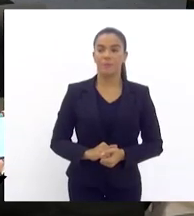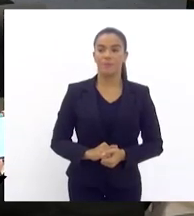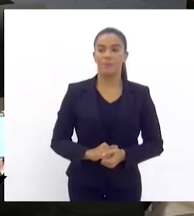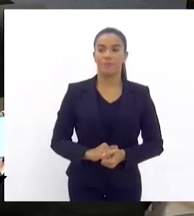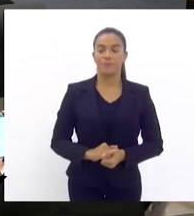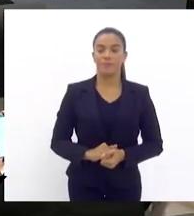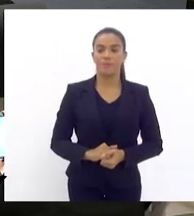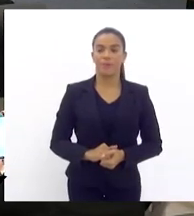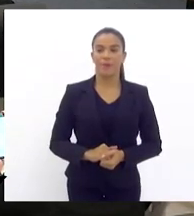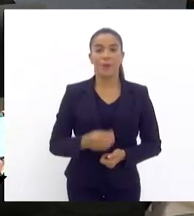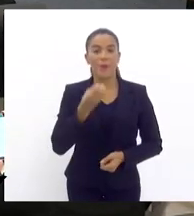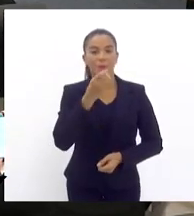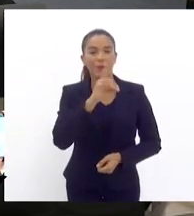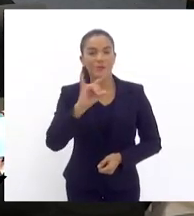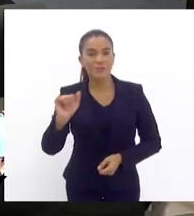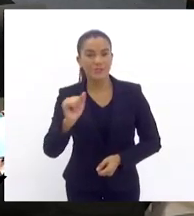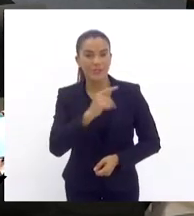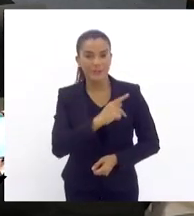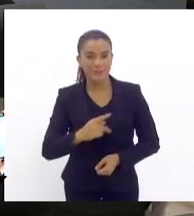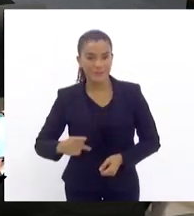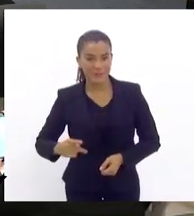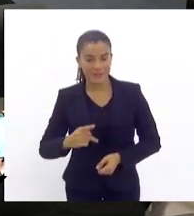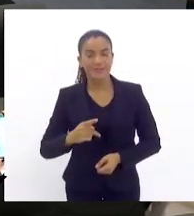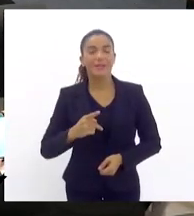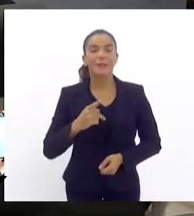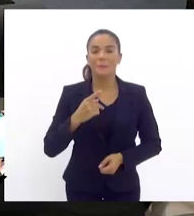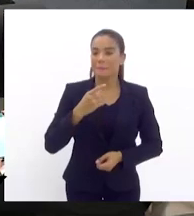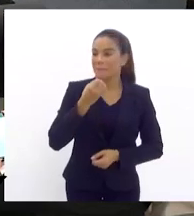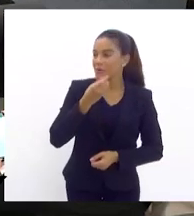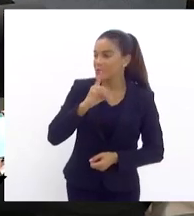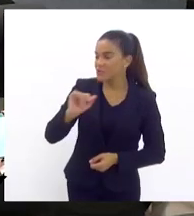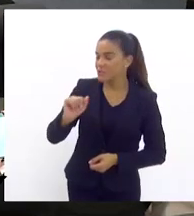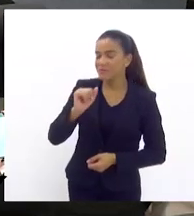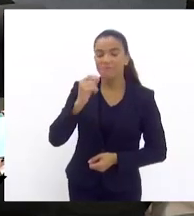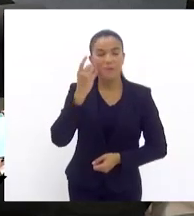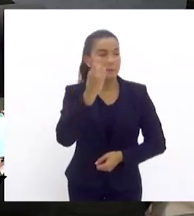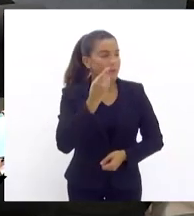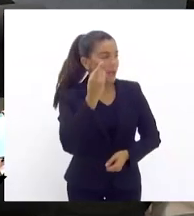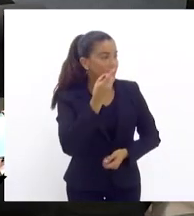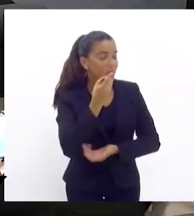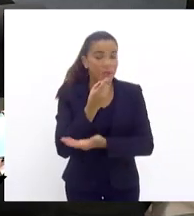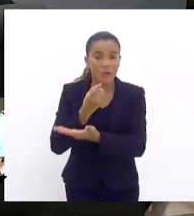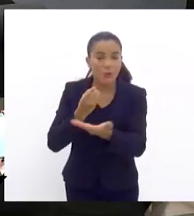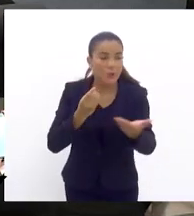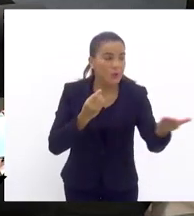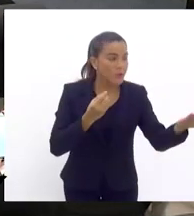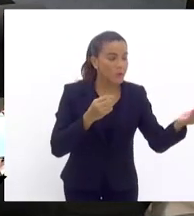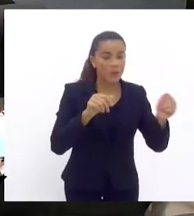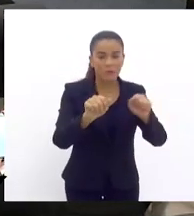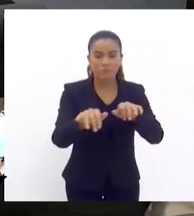Bom dia a todos. Bom dia, presidente Jari. Bom dia, deputados. A